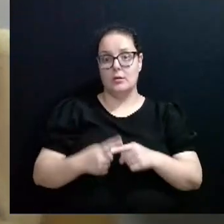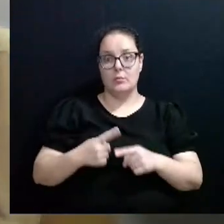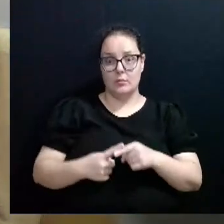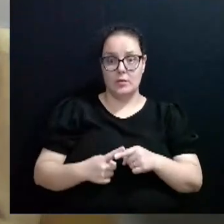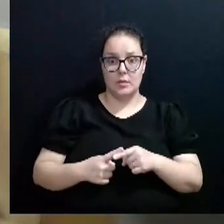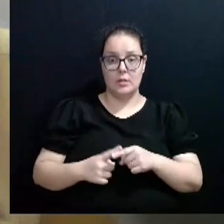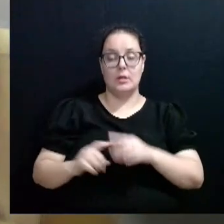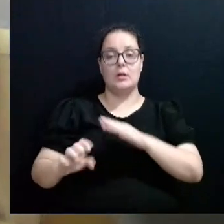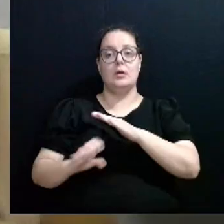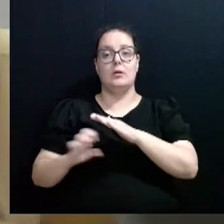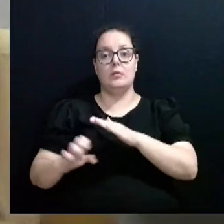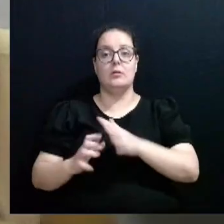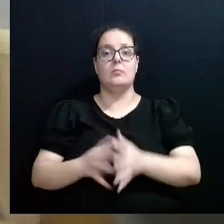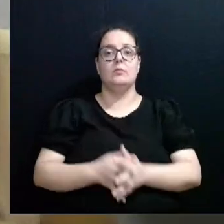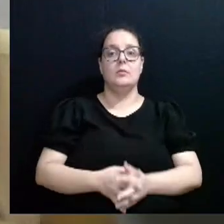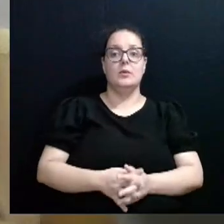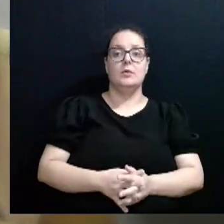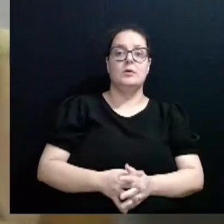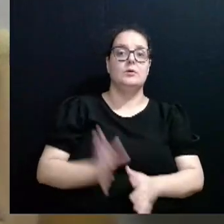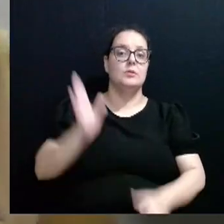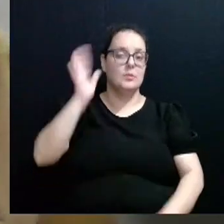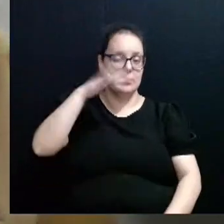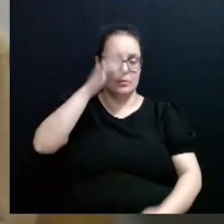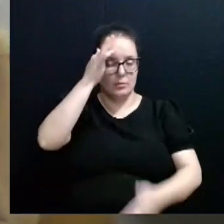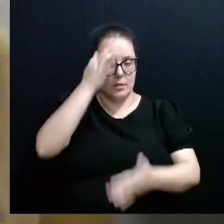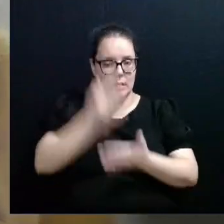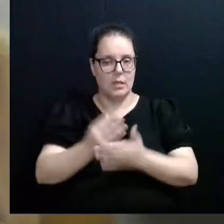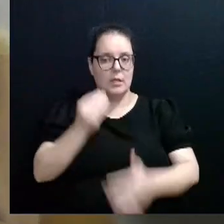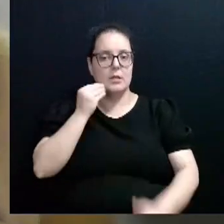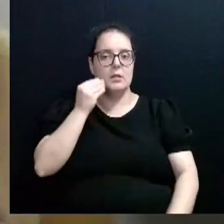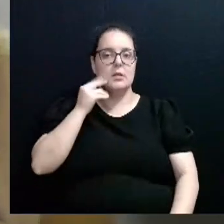fé tente usar o recesso